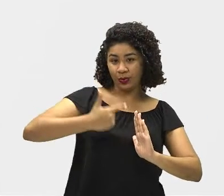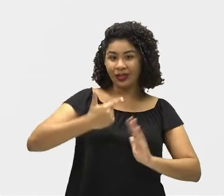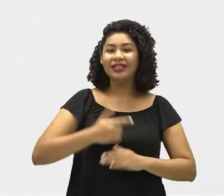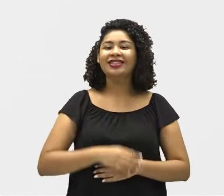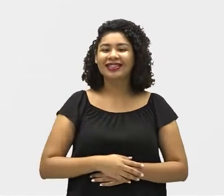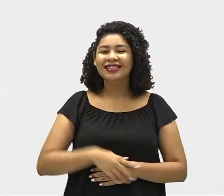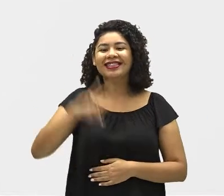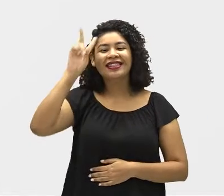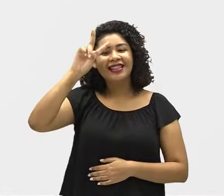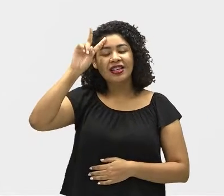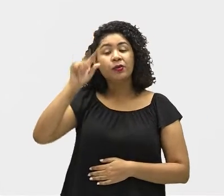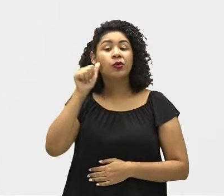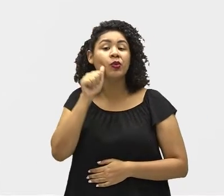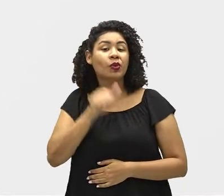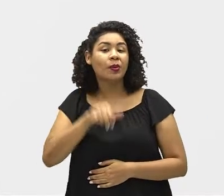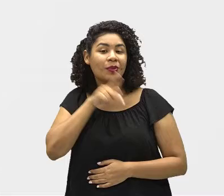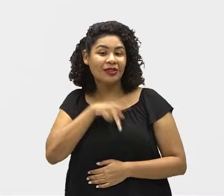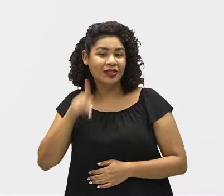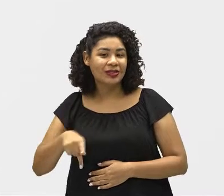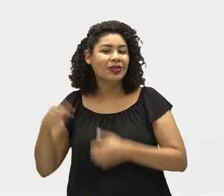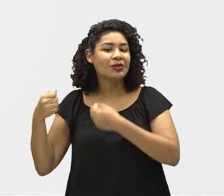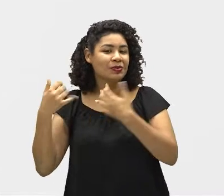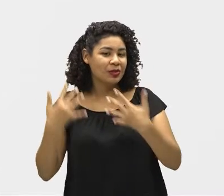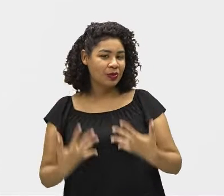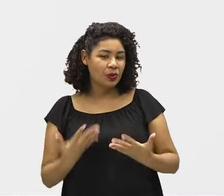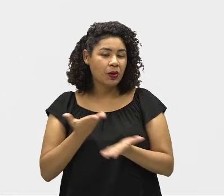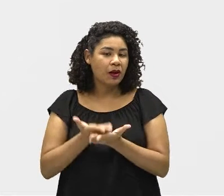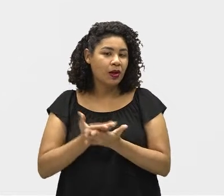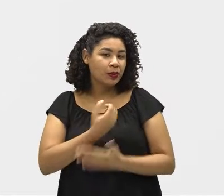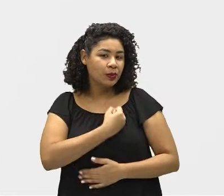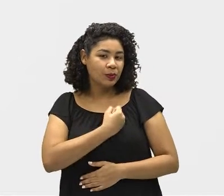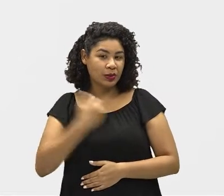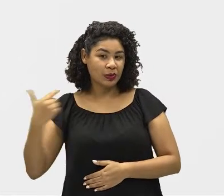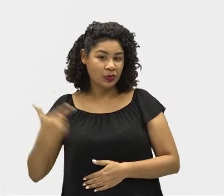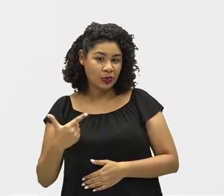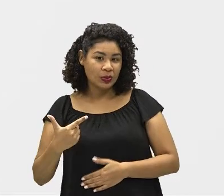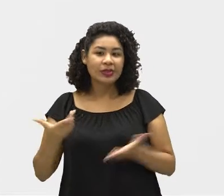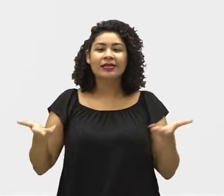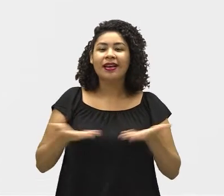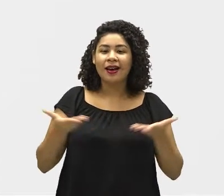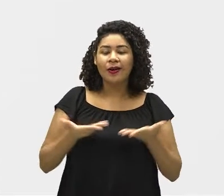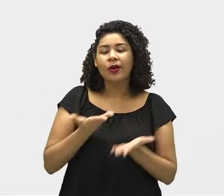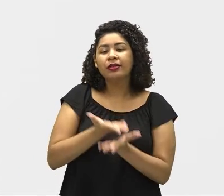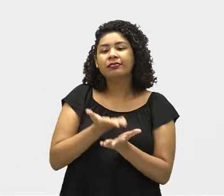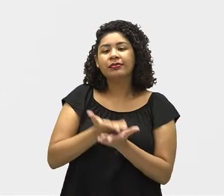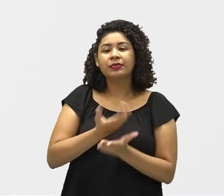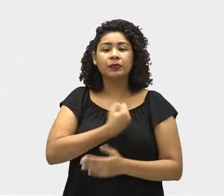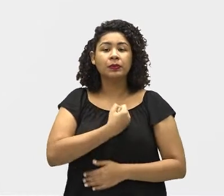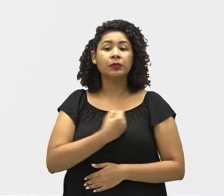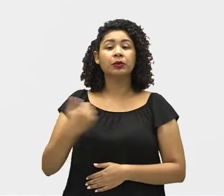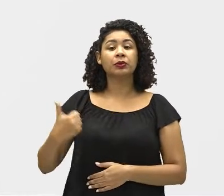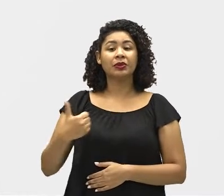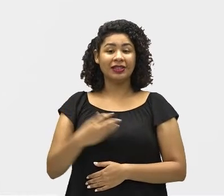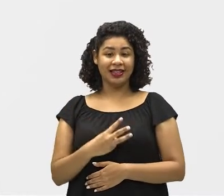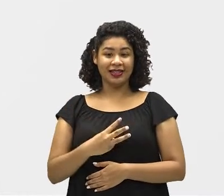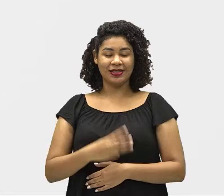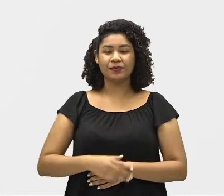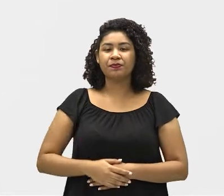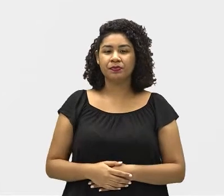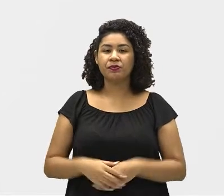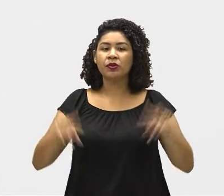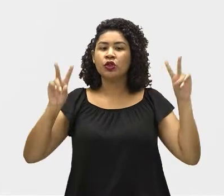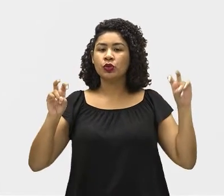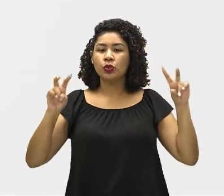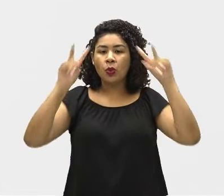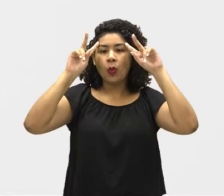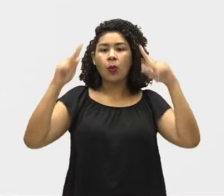a professora Pet e agora a 13 comigo. Temos como objeto de conhecimento humanismo, uma nova visão do ser